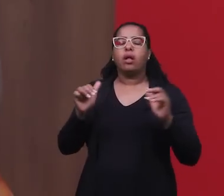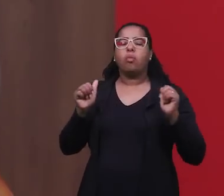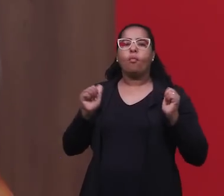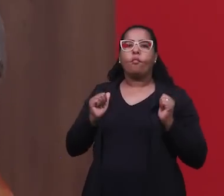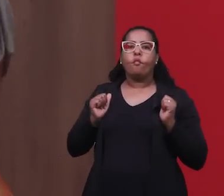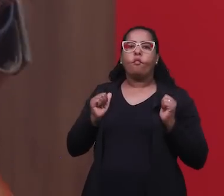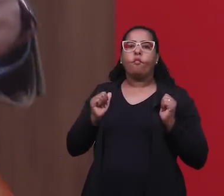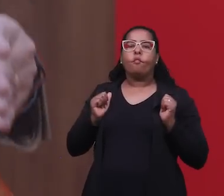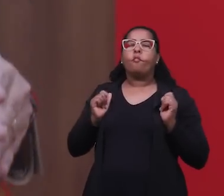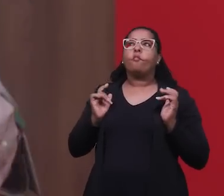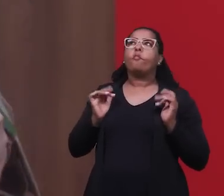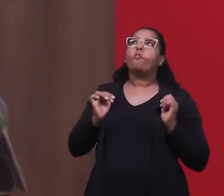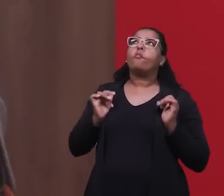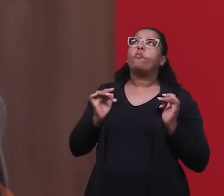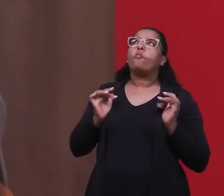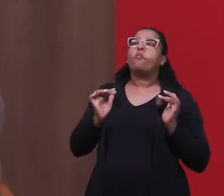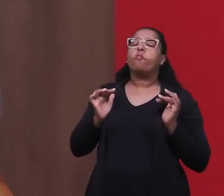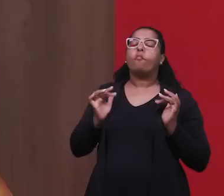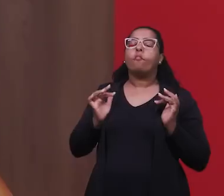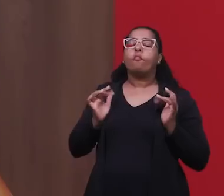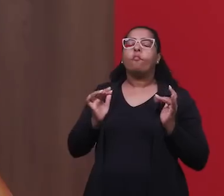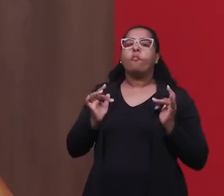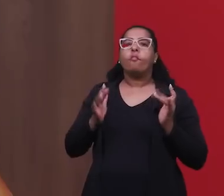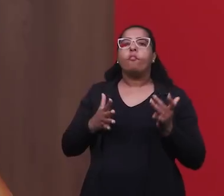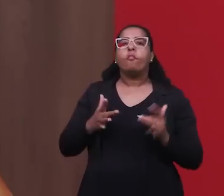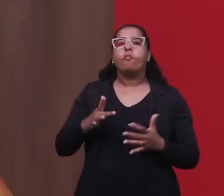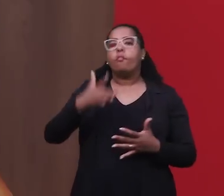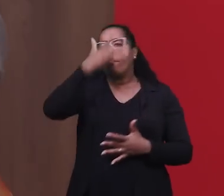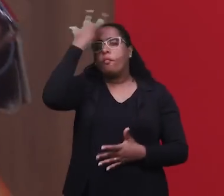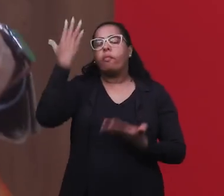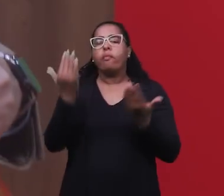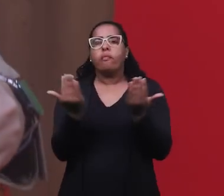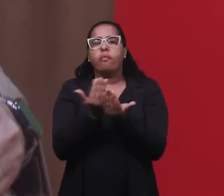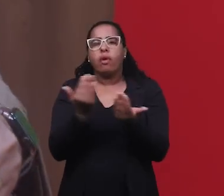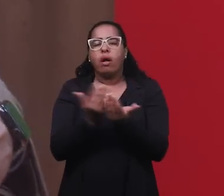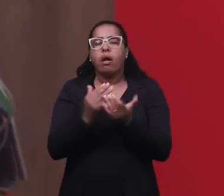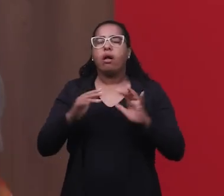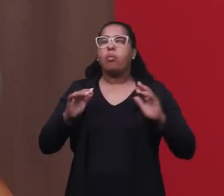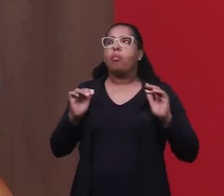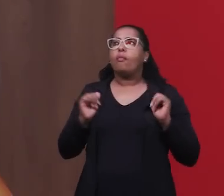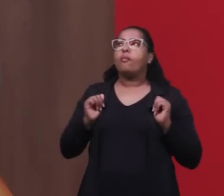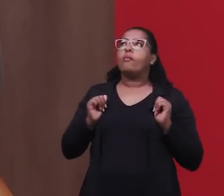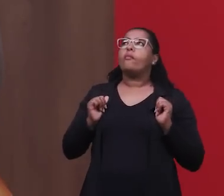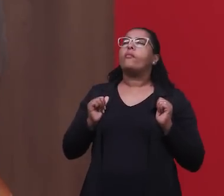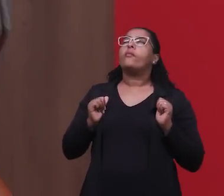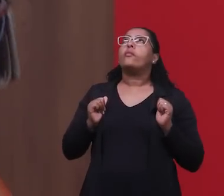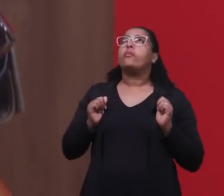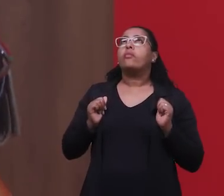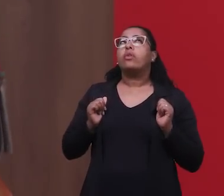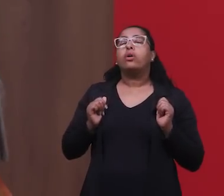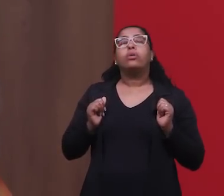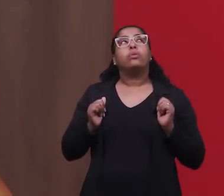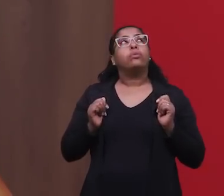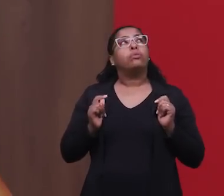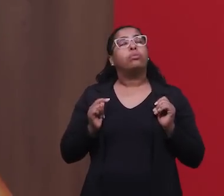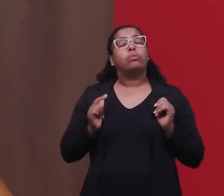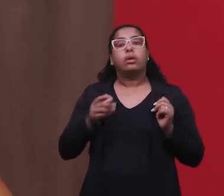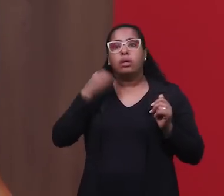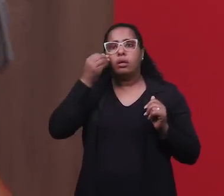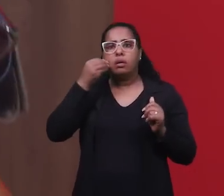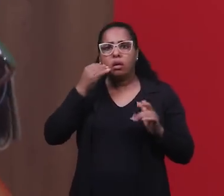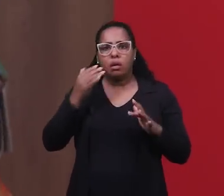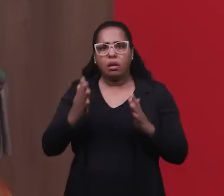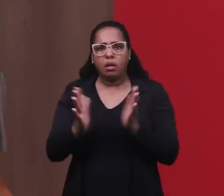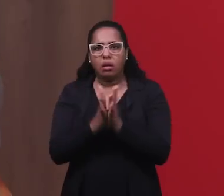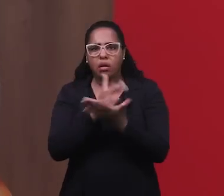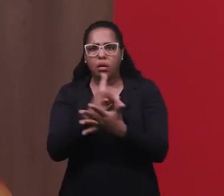sua ociosidade. Então, o crente que está acomodado nesta hora, que já teve até uma experiência com o Senhor,